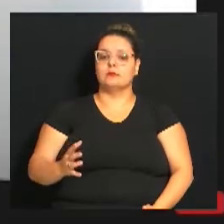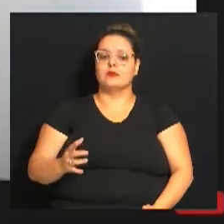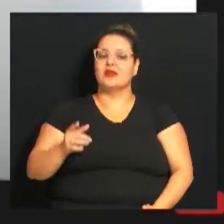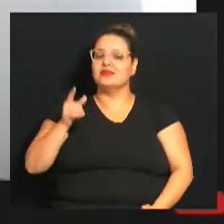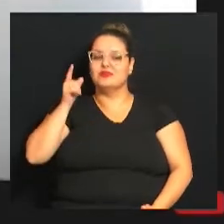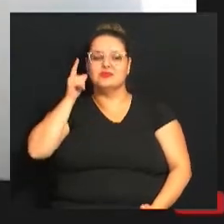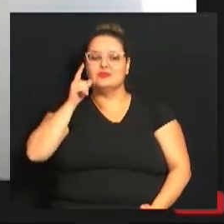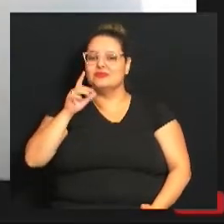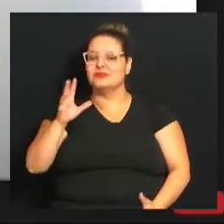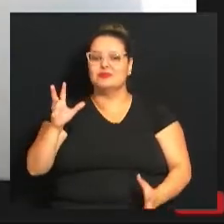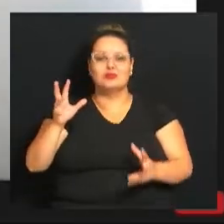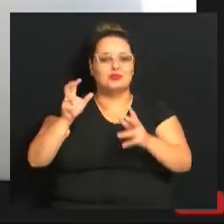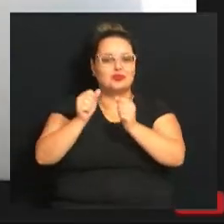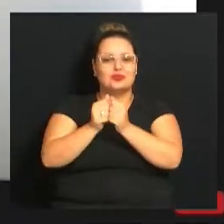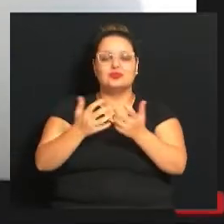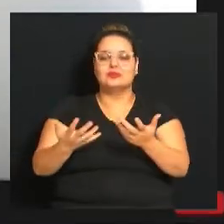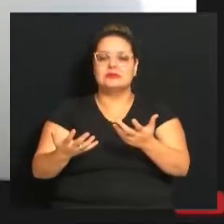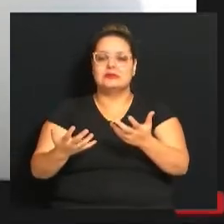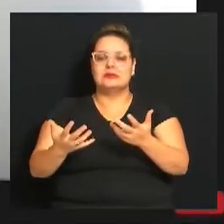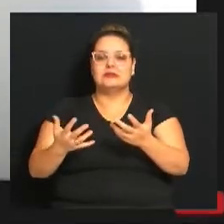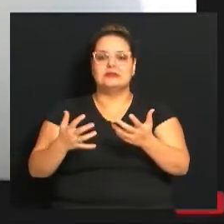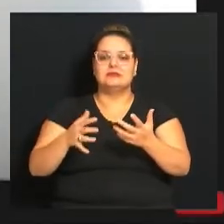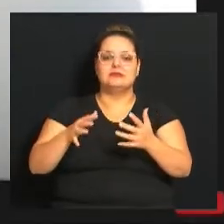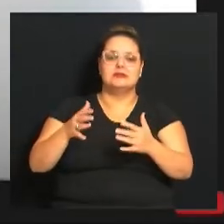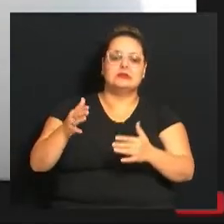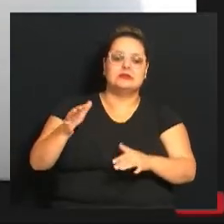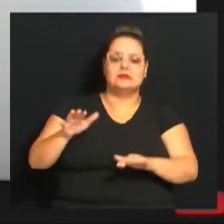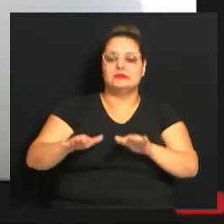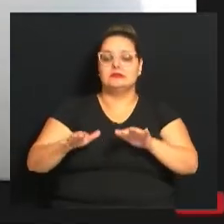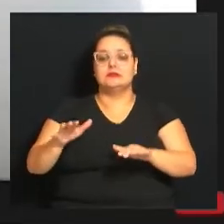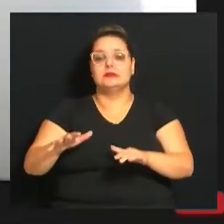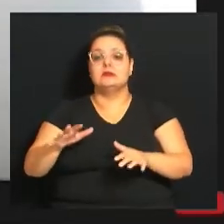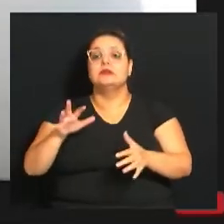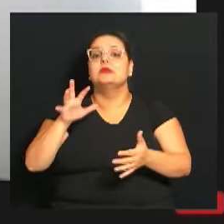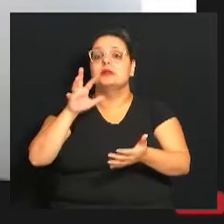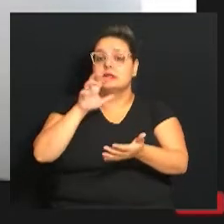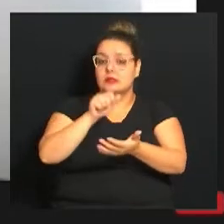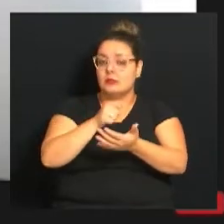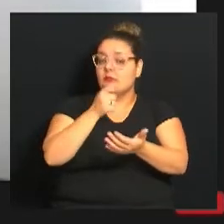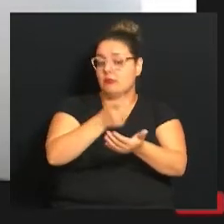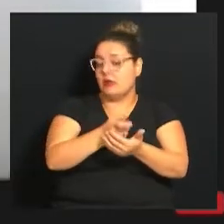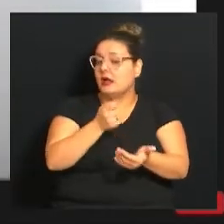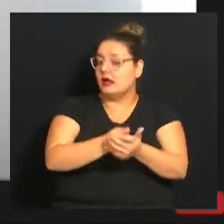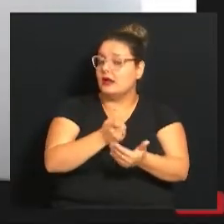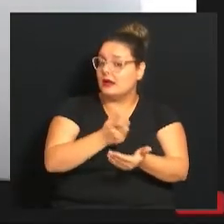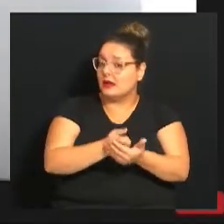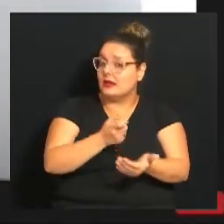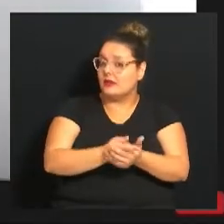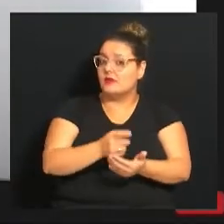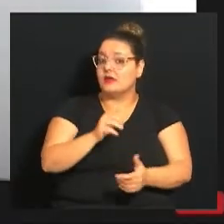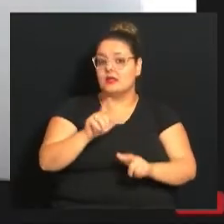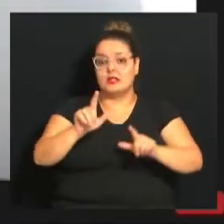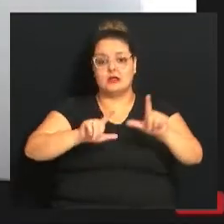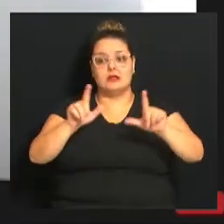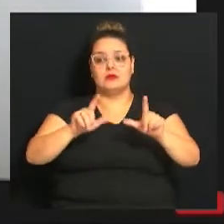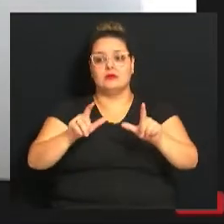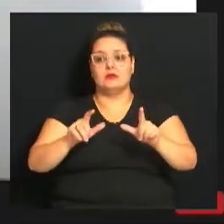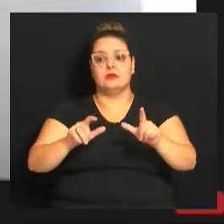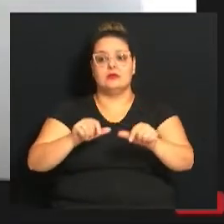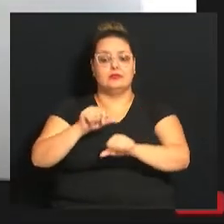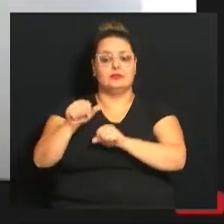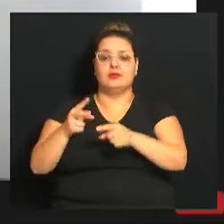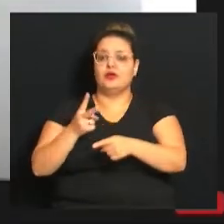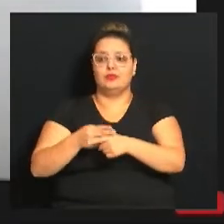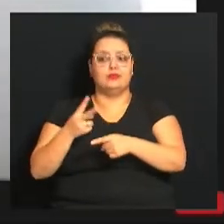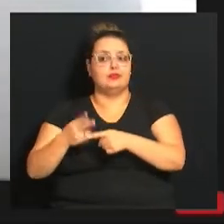pacote. Então, você teve muita migração de gente que assinava a TV por assinatura, mudou para Netflix, para Disney